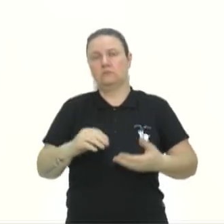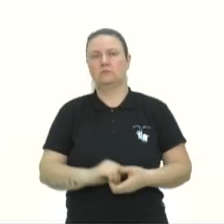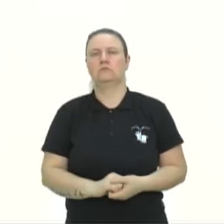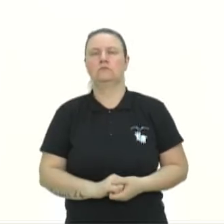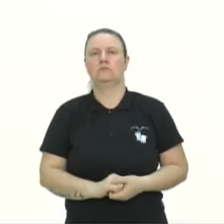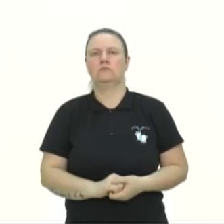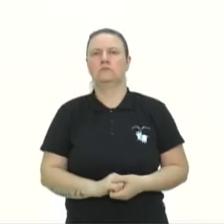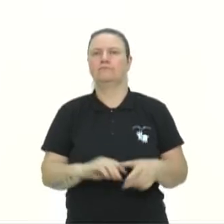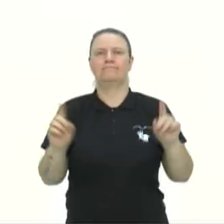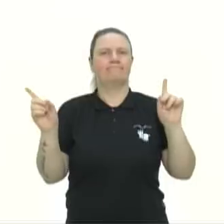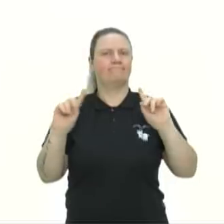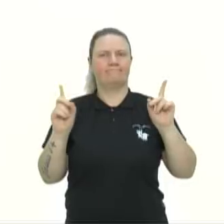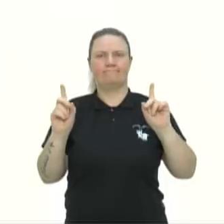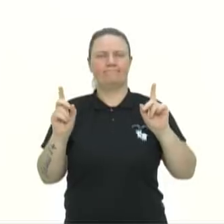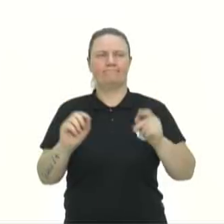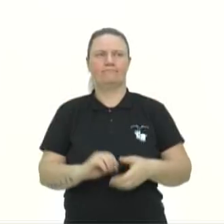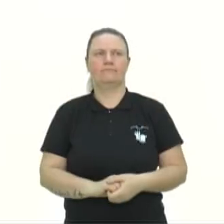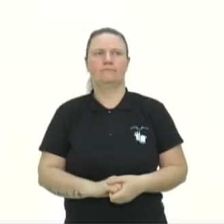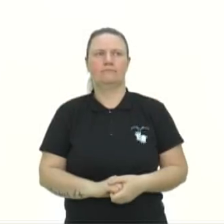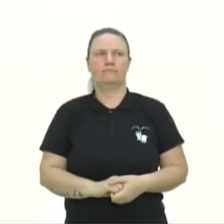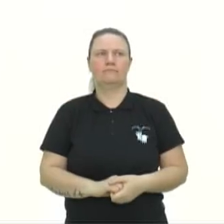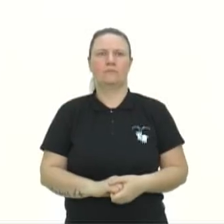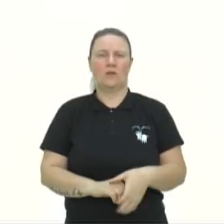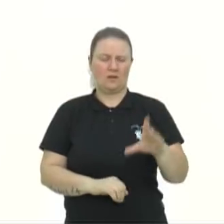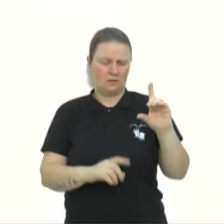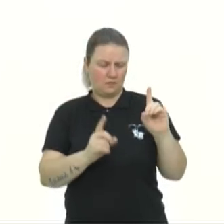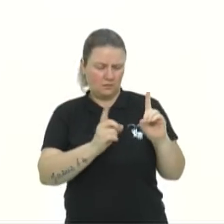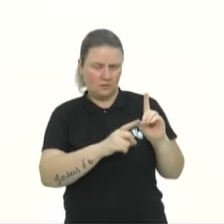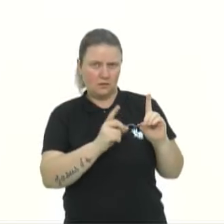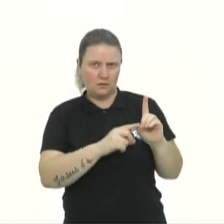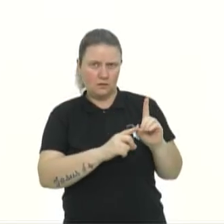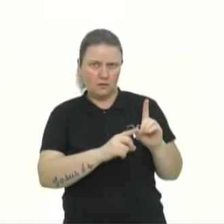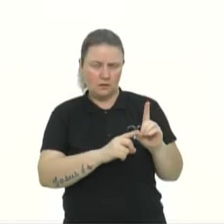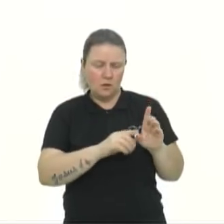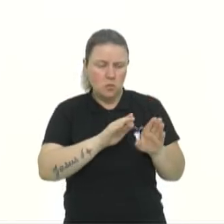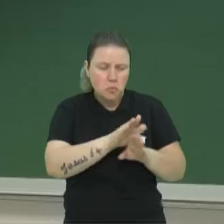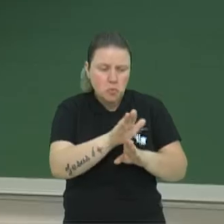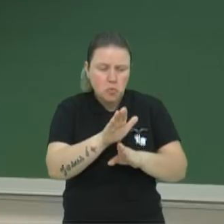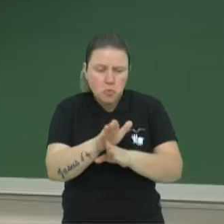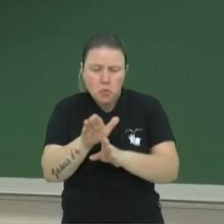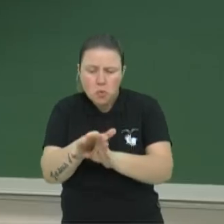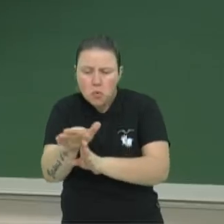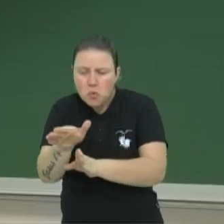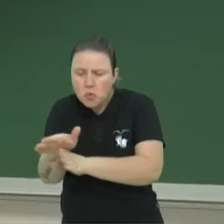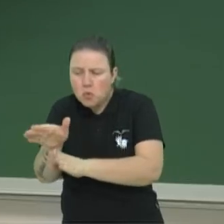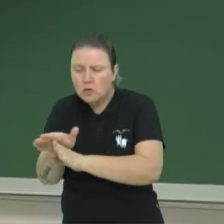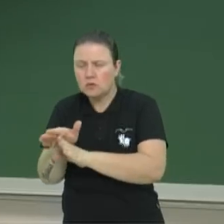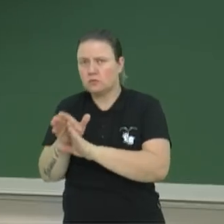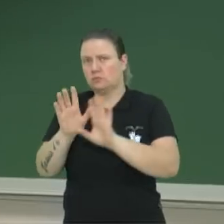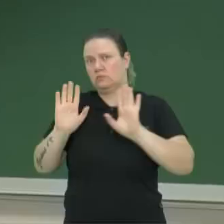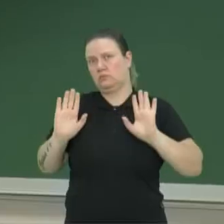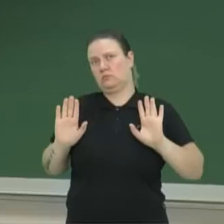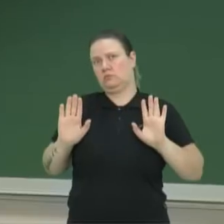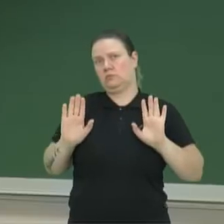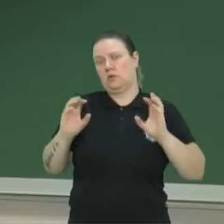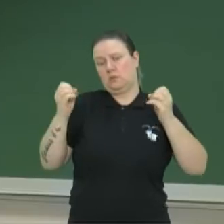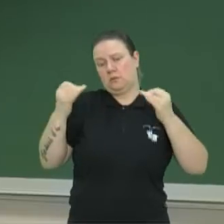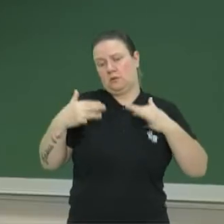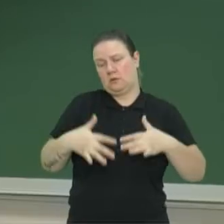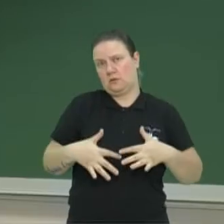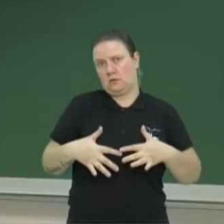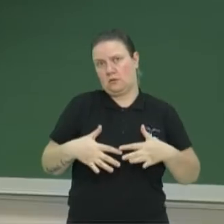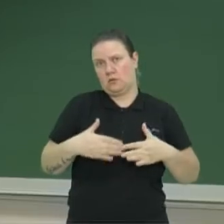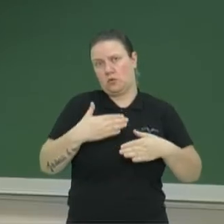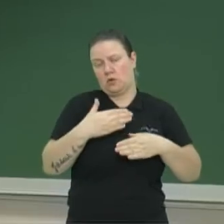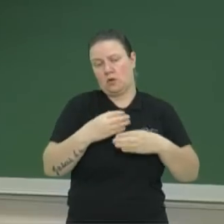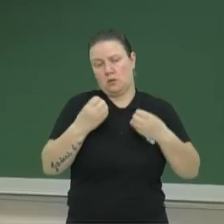certo? Então não é ficção. Será que é instrução? Não sei. Ela está te instruindo alguma